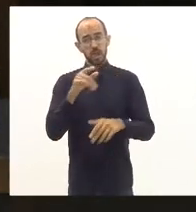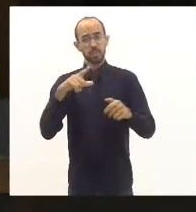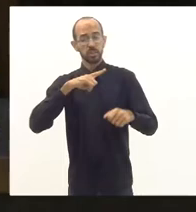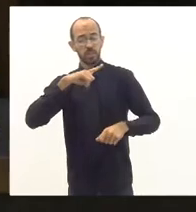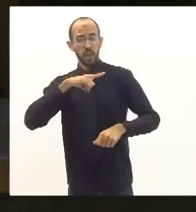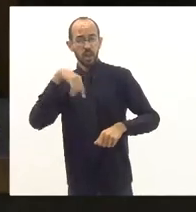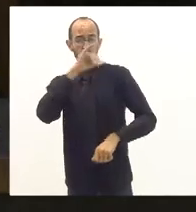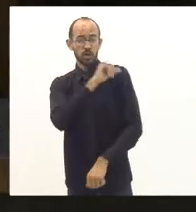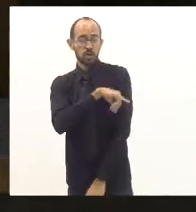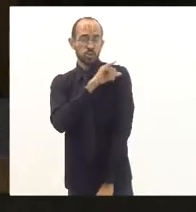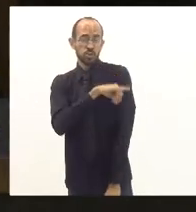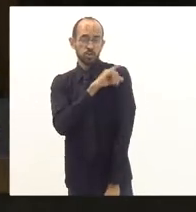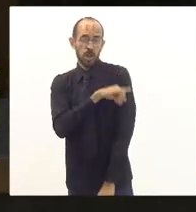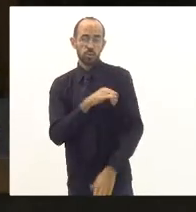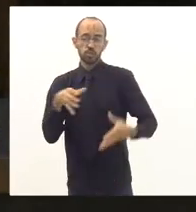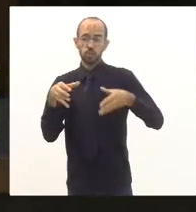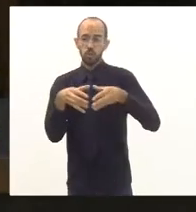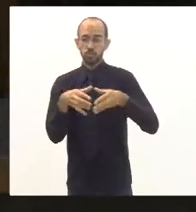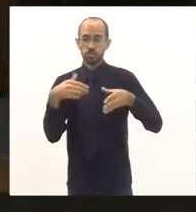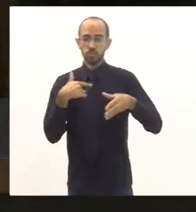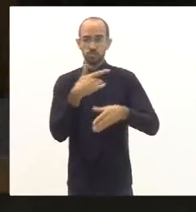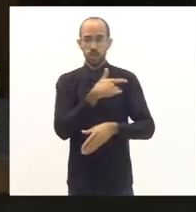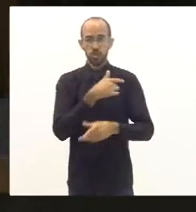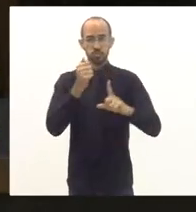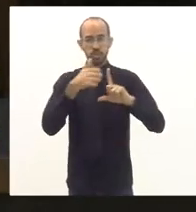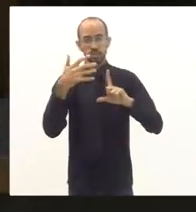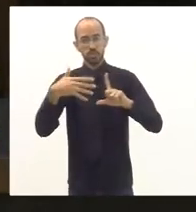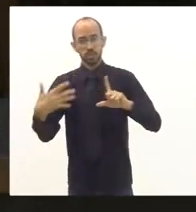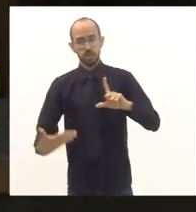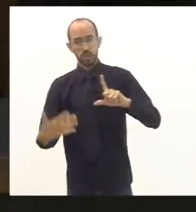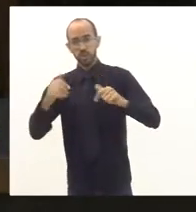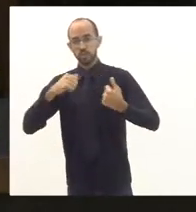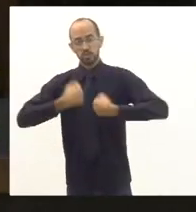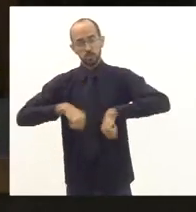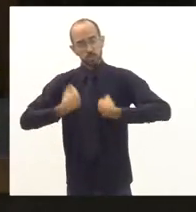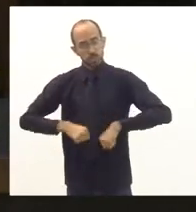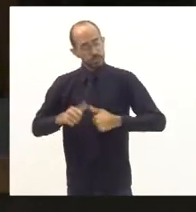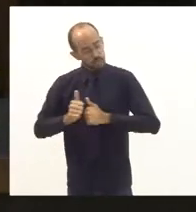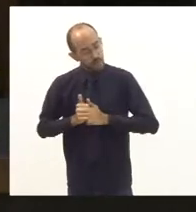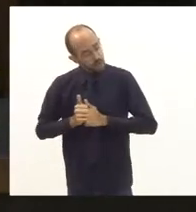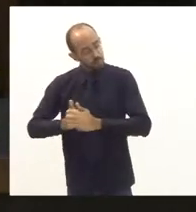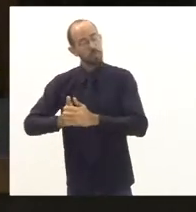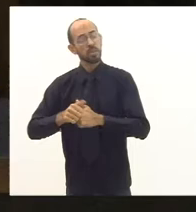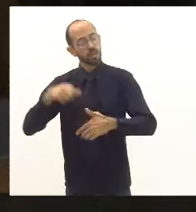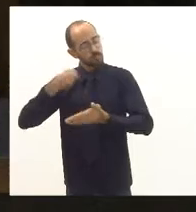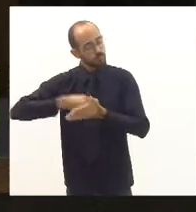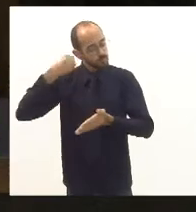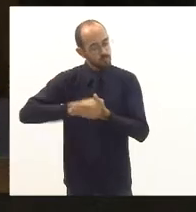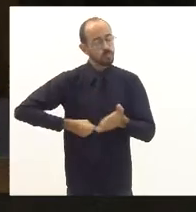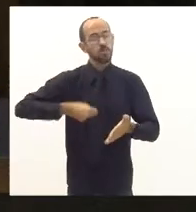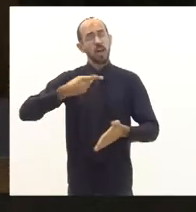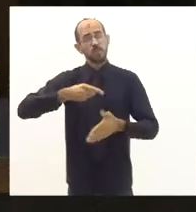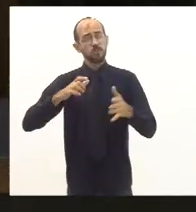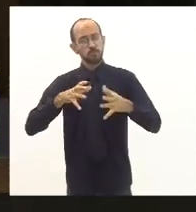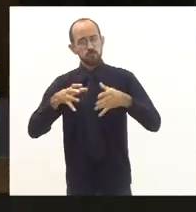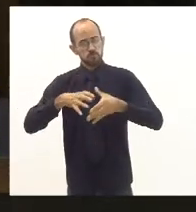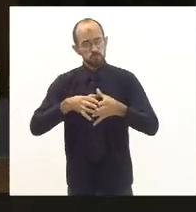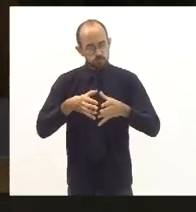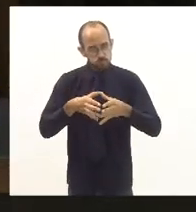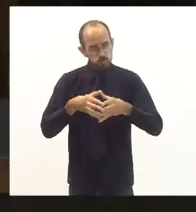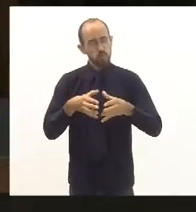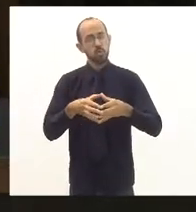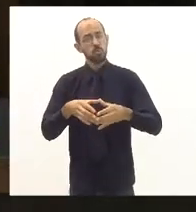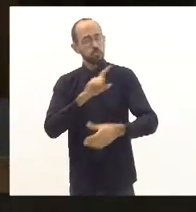do Rio de Janeiro o Comitê de Saúde LGBT, e a gente precisa, companheirada, fortalecer esse comitê para que a